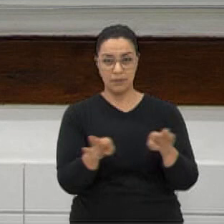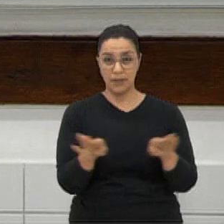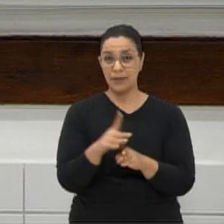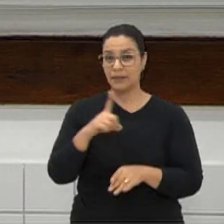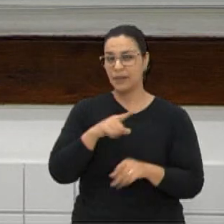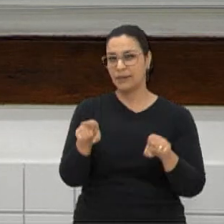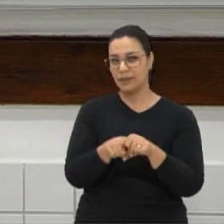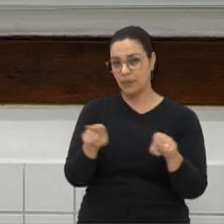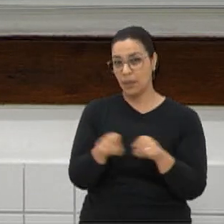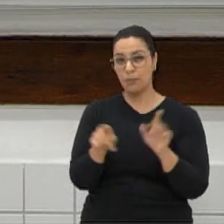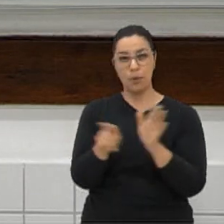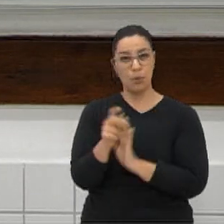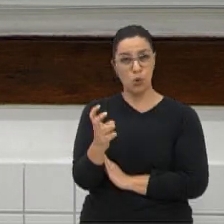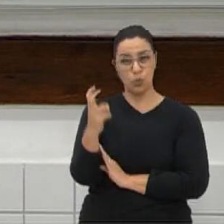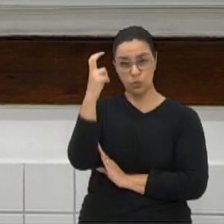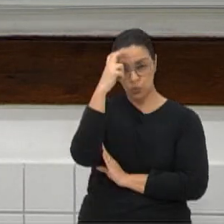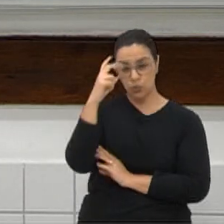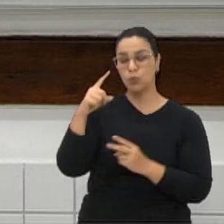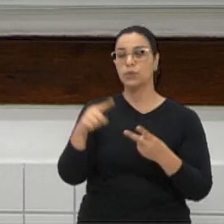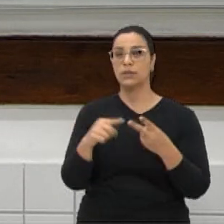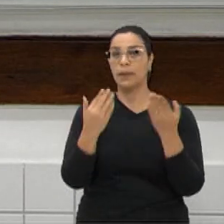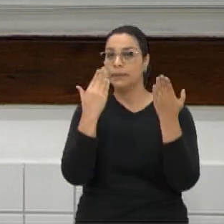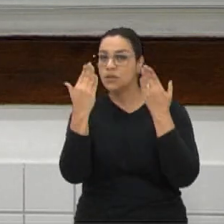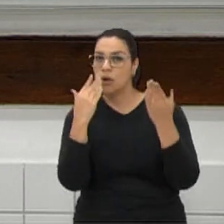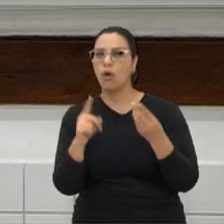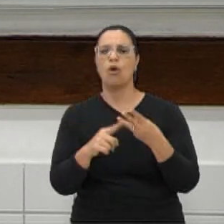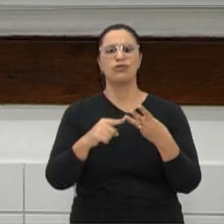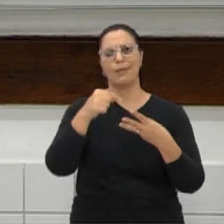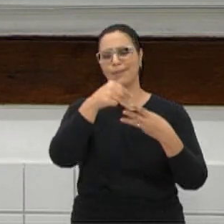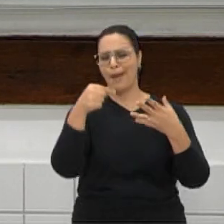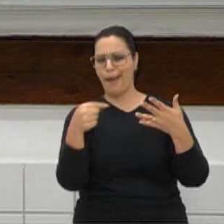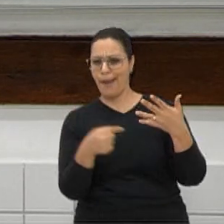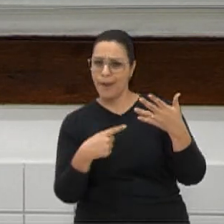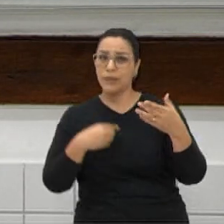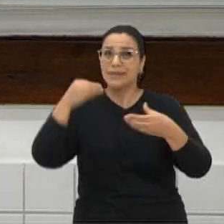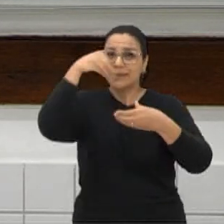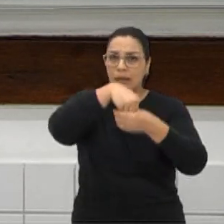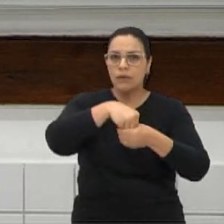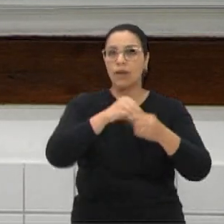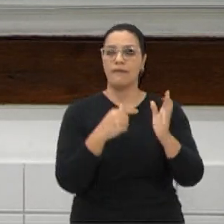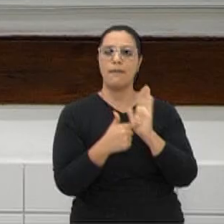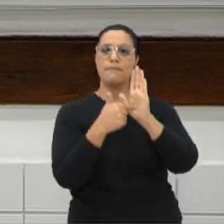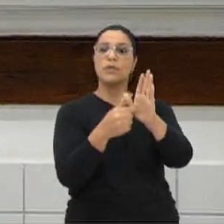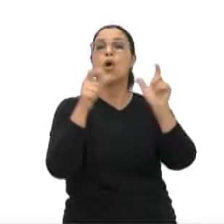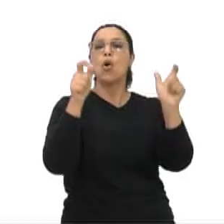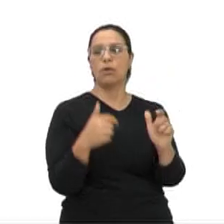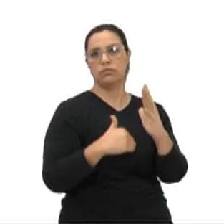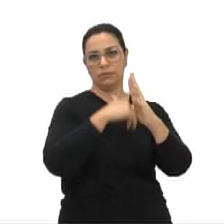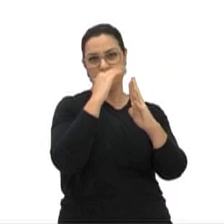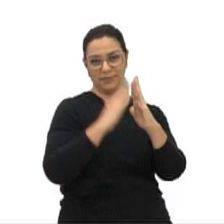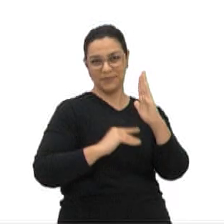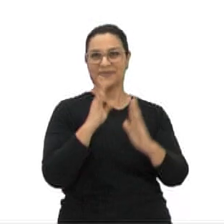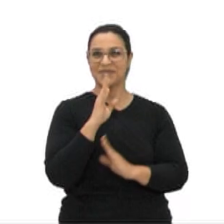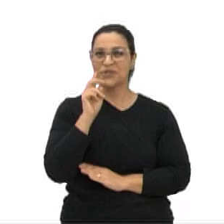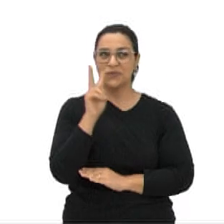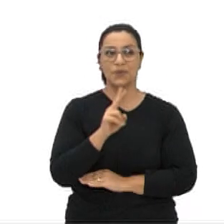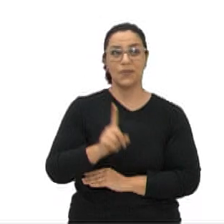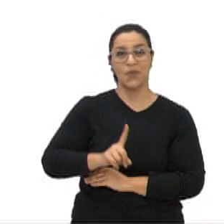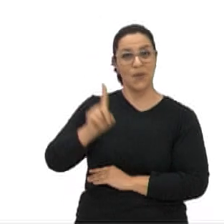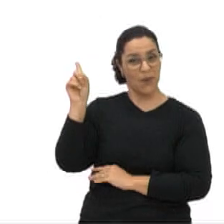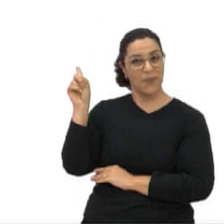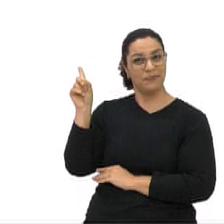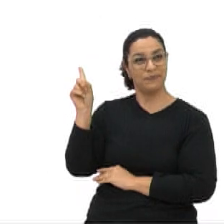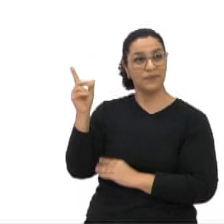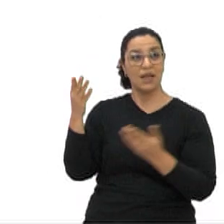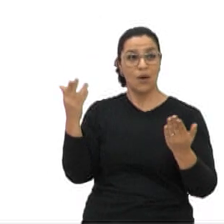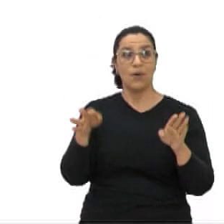tem uma questão cultural, ele tem questões psicológicas, ele tem várias questões que vão estar impregnadas dentro da pintura, tá? Então é legal da gente ver. Aí olha só, ele